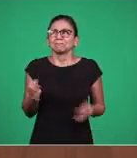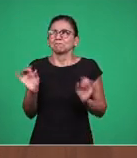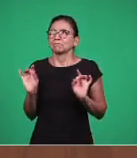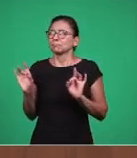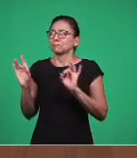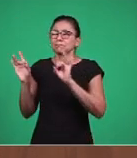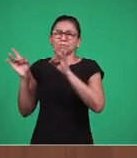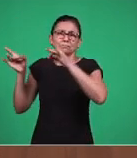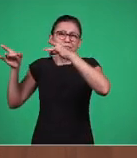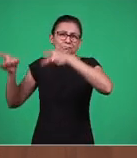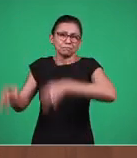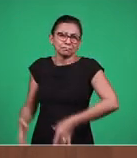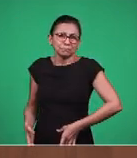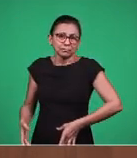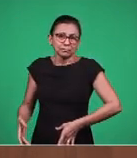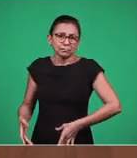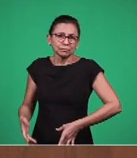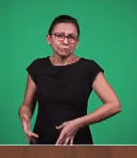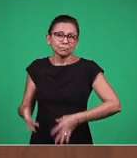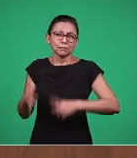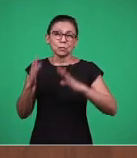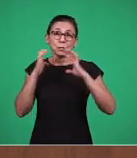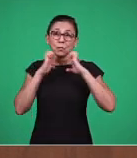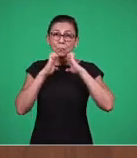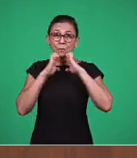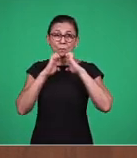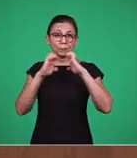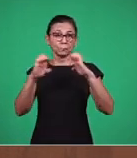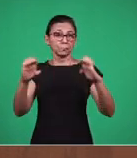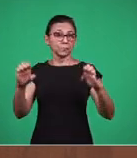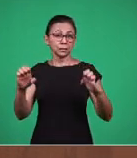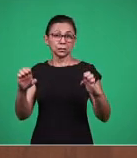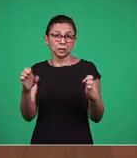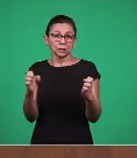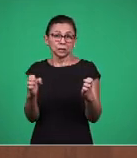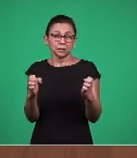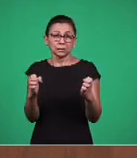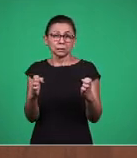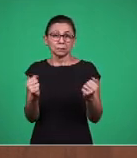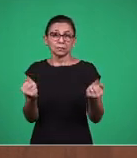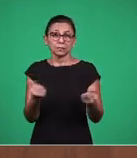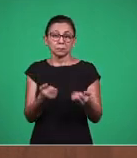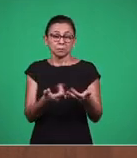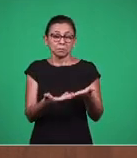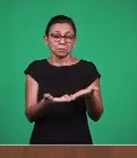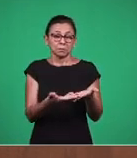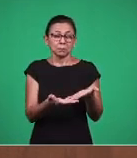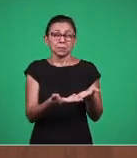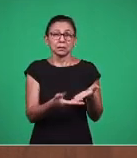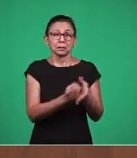Um evangelho que perdeu as suas cores.